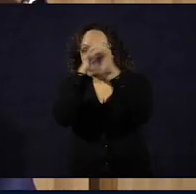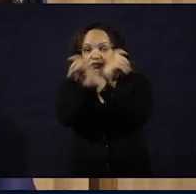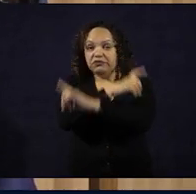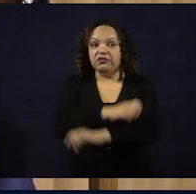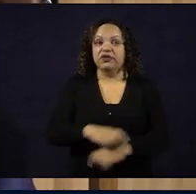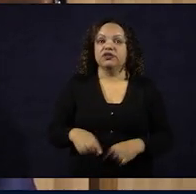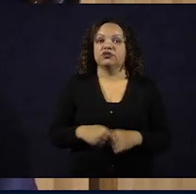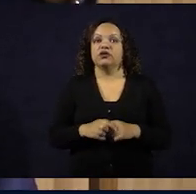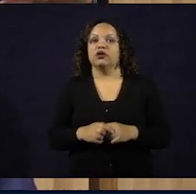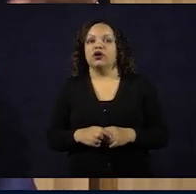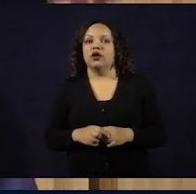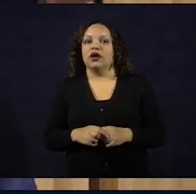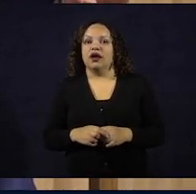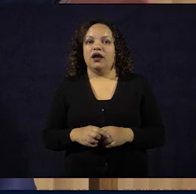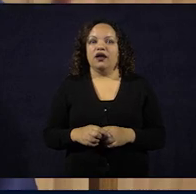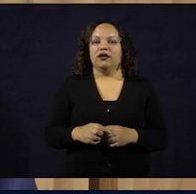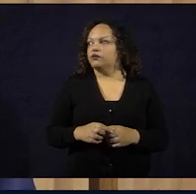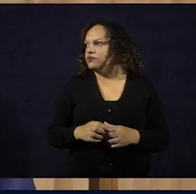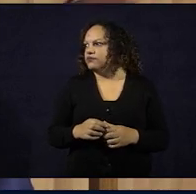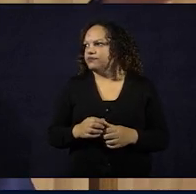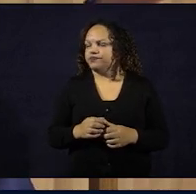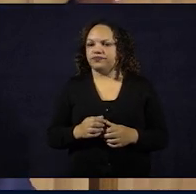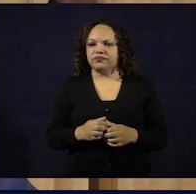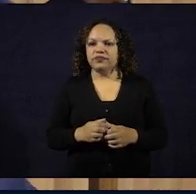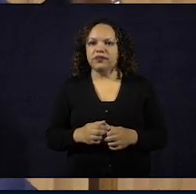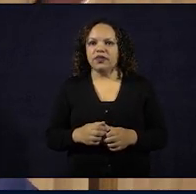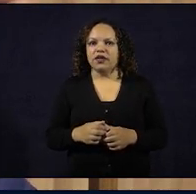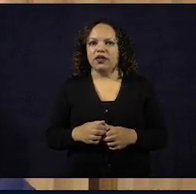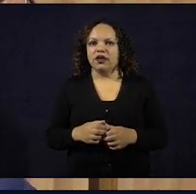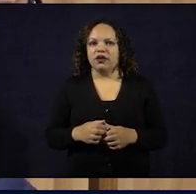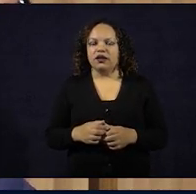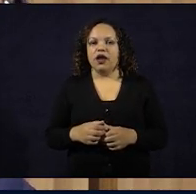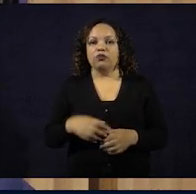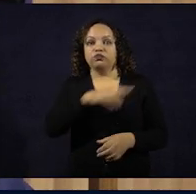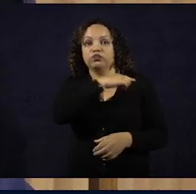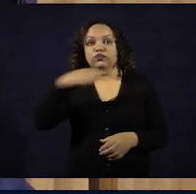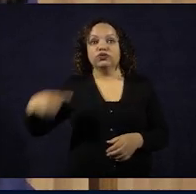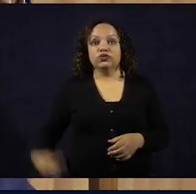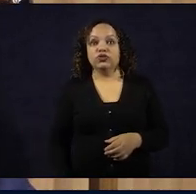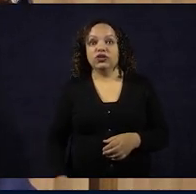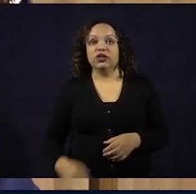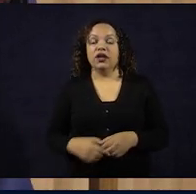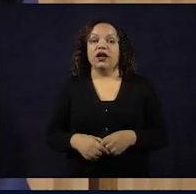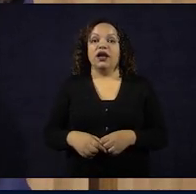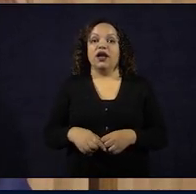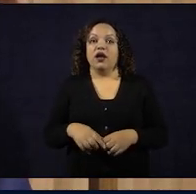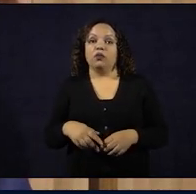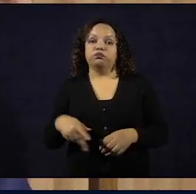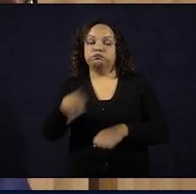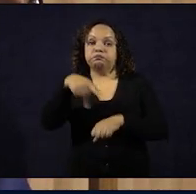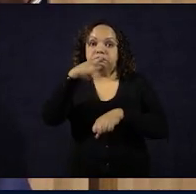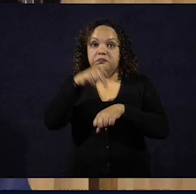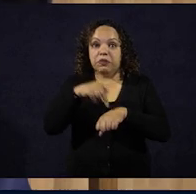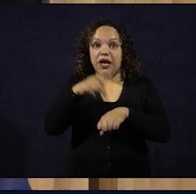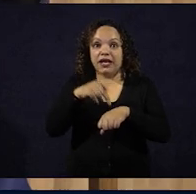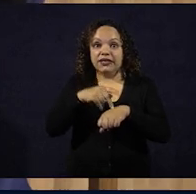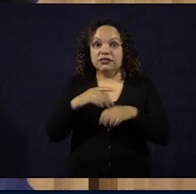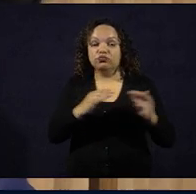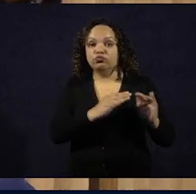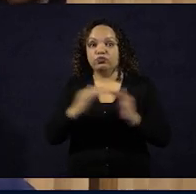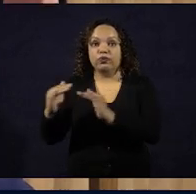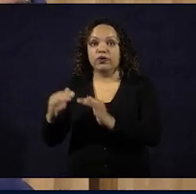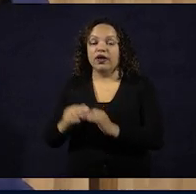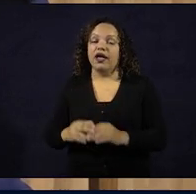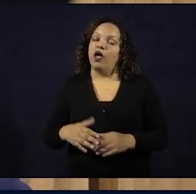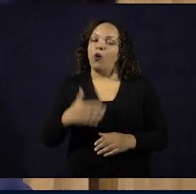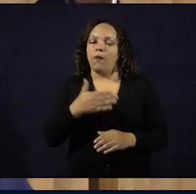certo momento Lima Brothers no setor imobiliário né Lembrando que a China é o país cujo setor de setor ou mais relevante